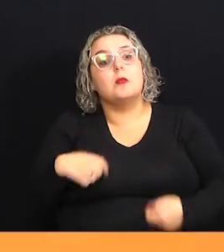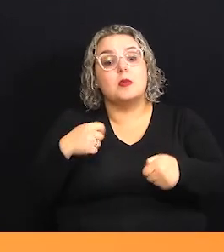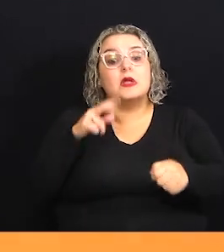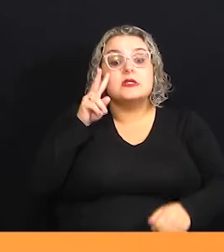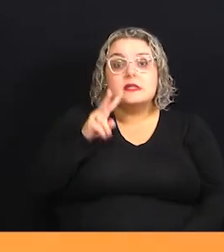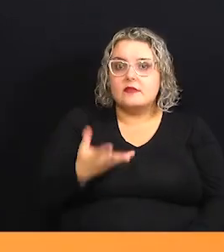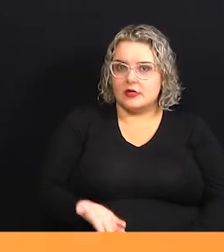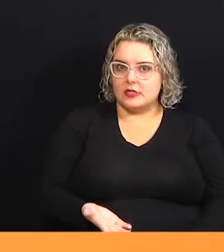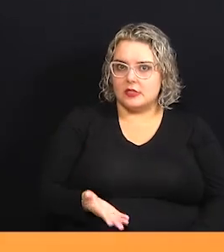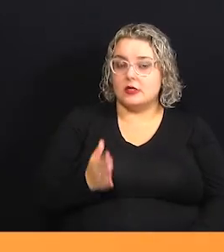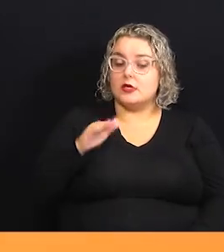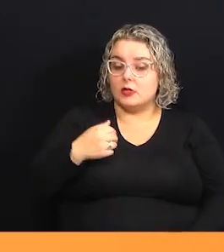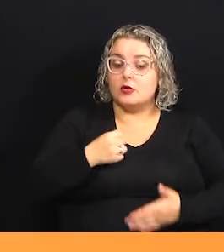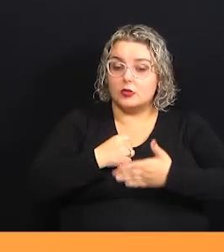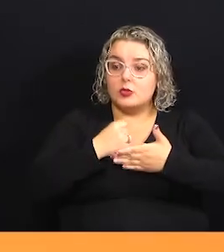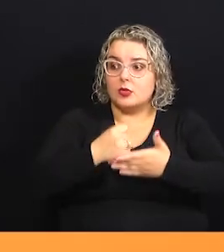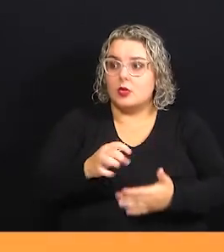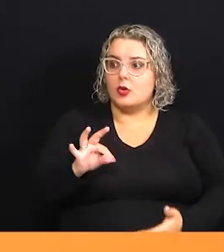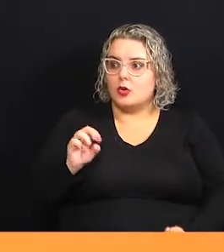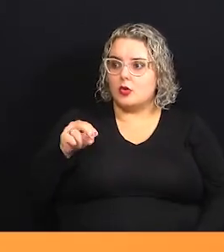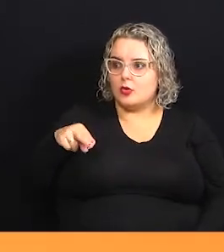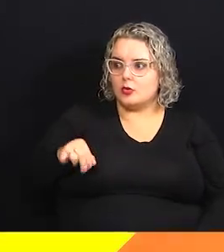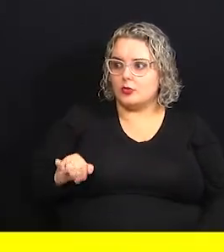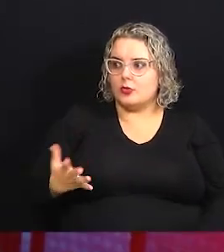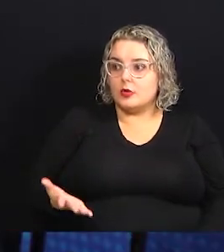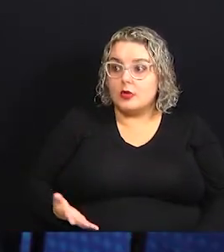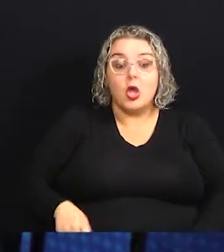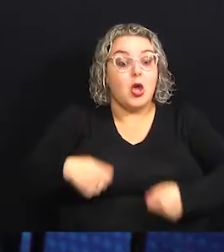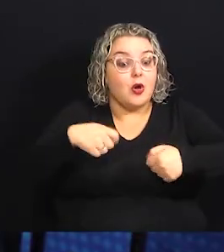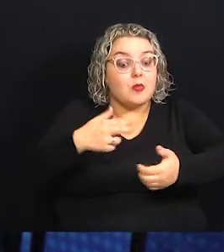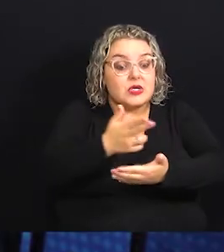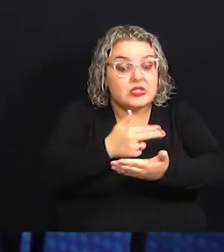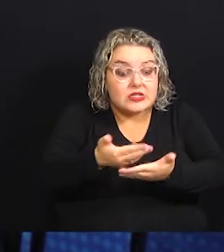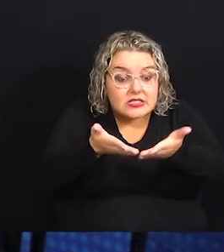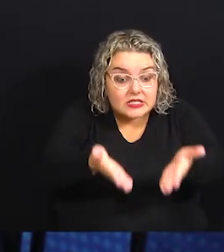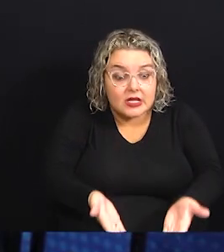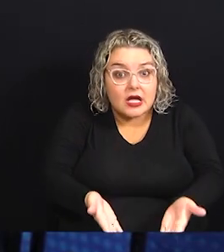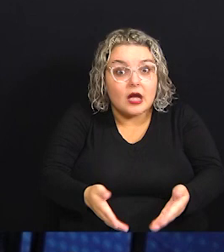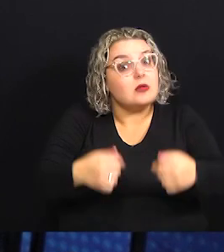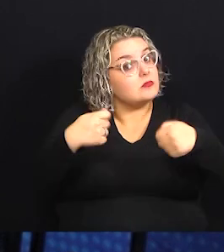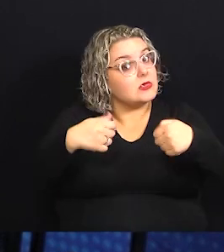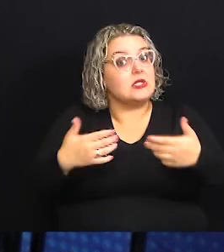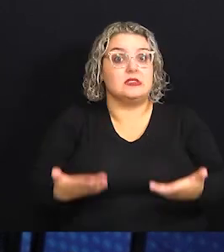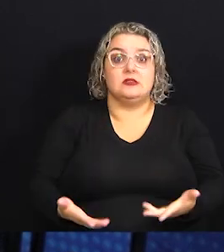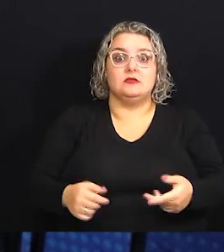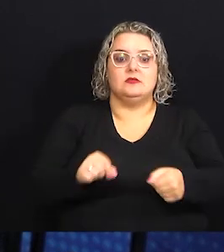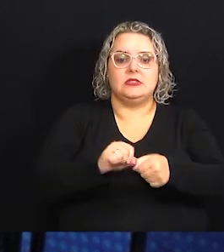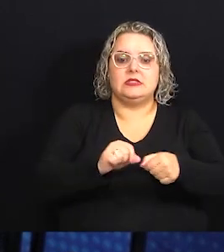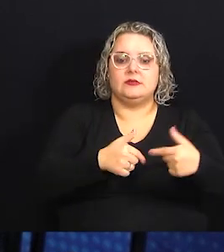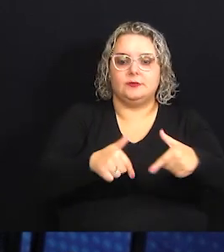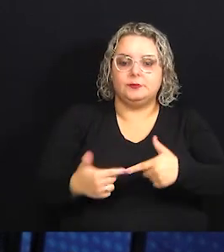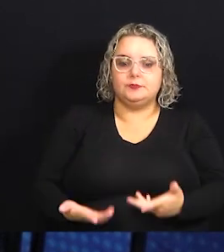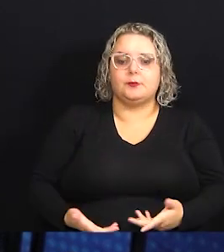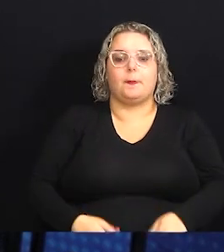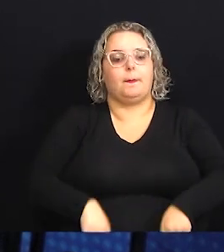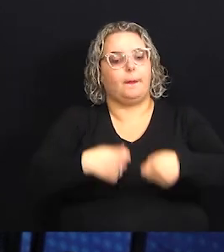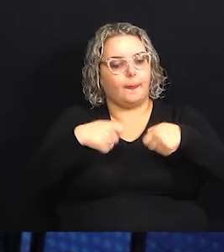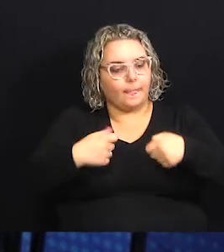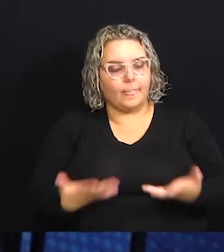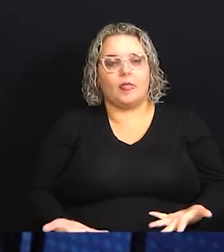irmão precisa ver isso. E quando ela levou, o Tony disse, eu preciso desenhar isso. Eu preciso fazer esse